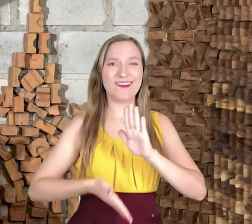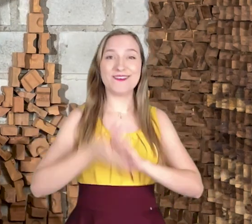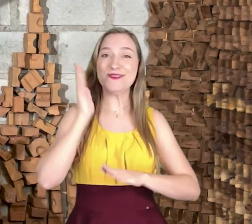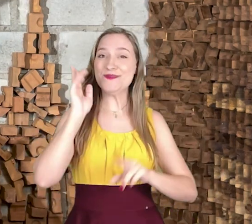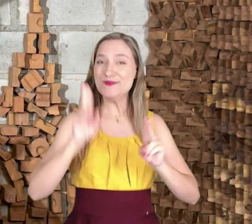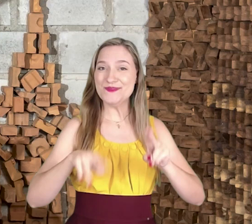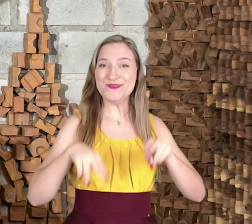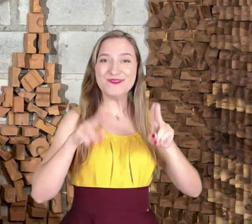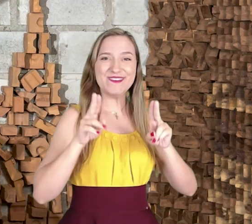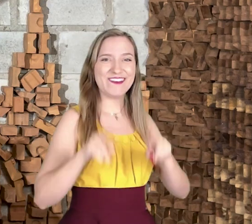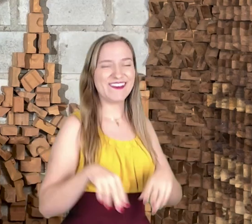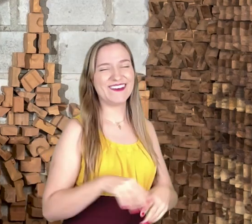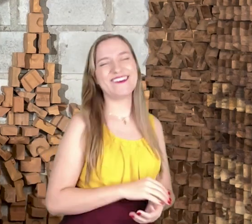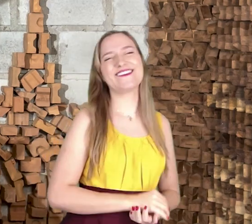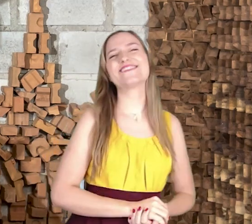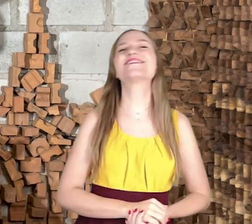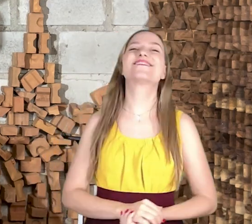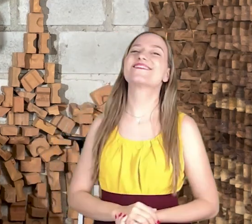sair.